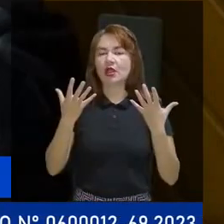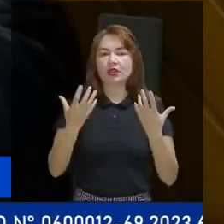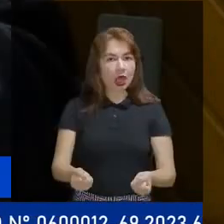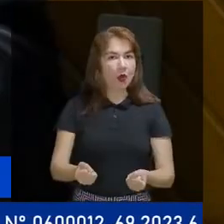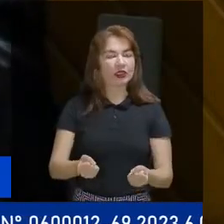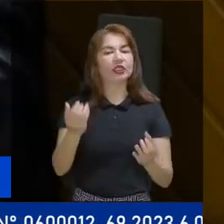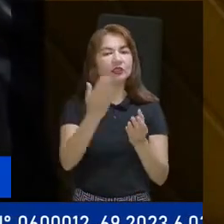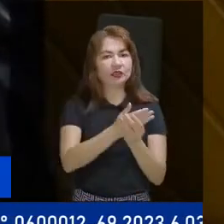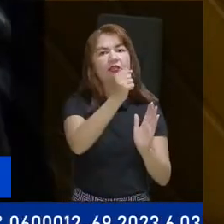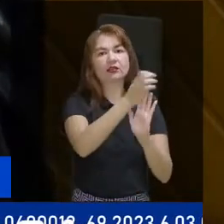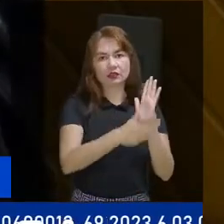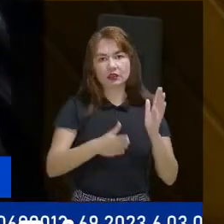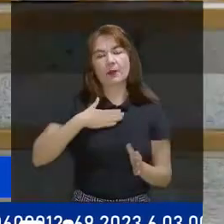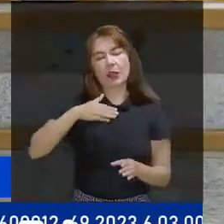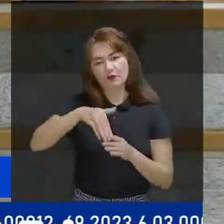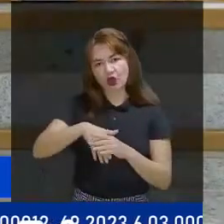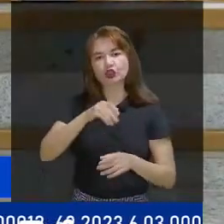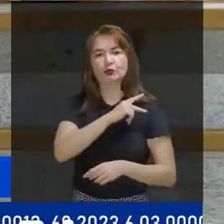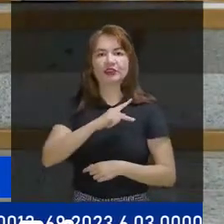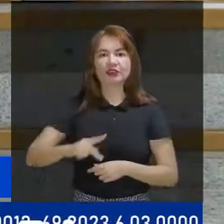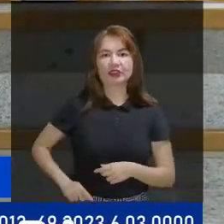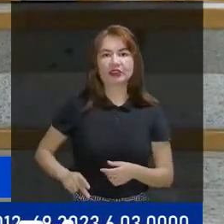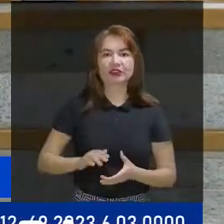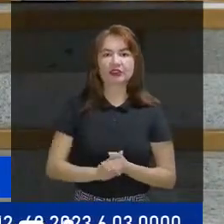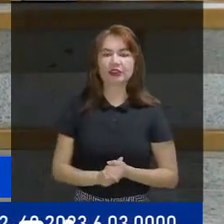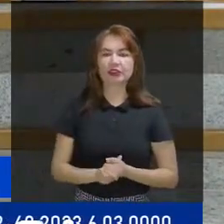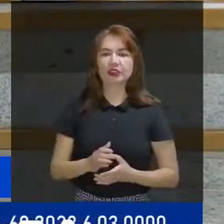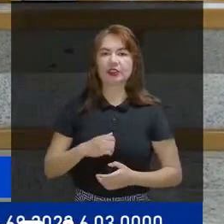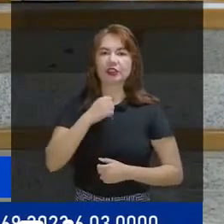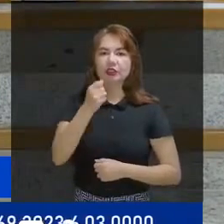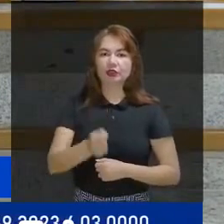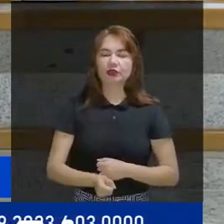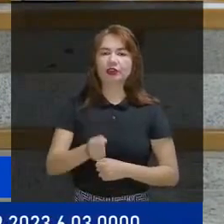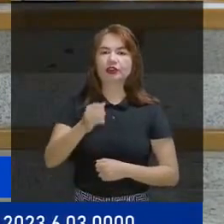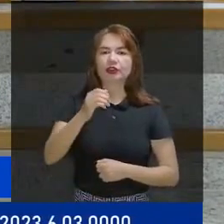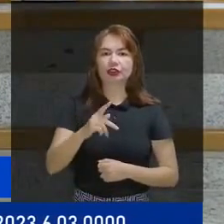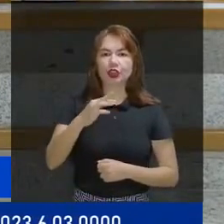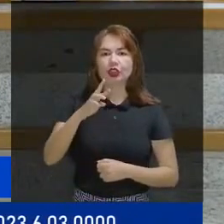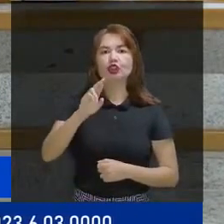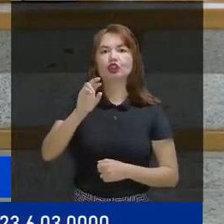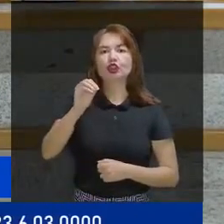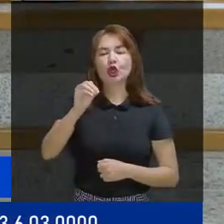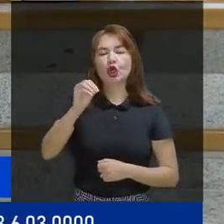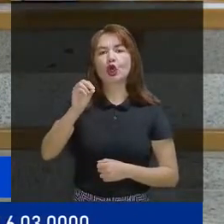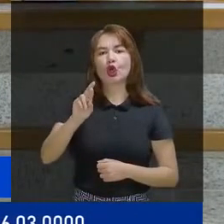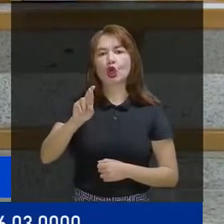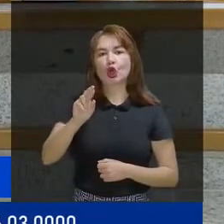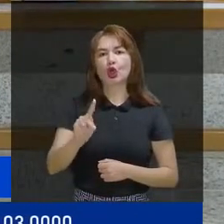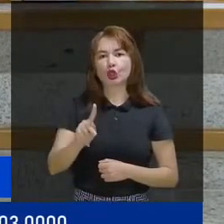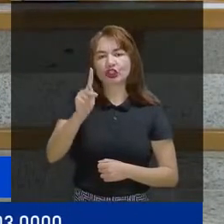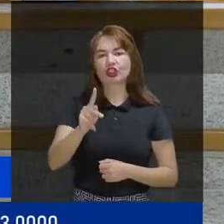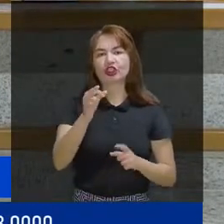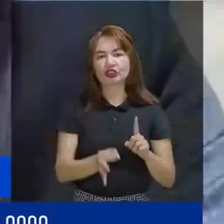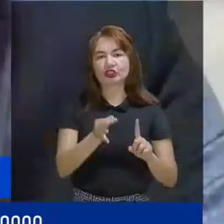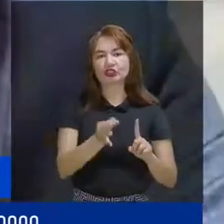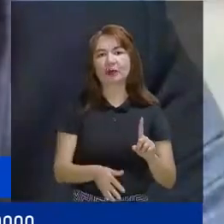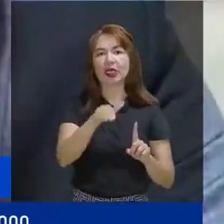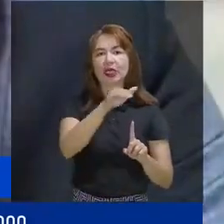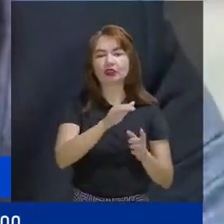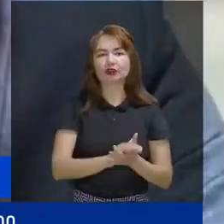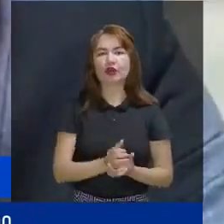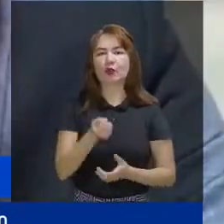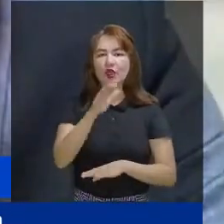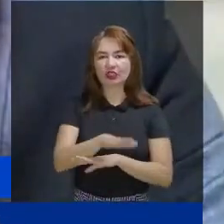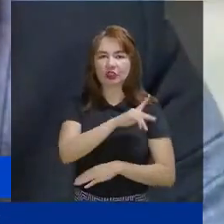embargos. Como voto, senhor presidente? Doutor Rivaldo, como vota desembargador Carlos Torque? Foco na parte Boa central da tarde, senhor mesa. presidente, a